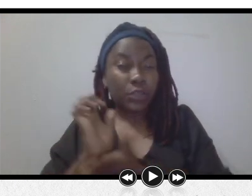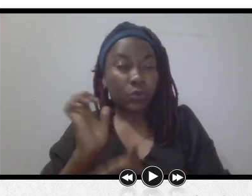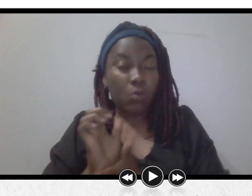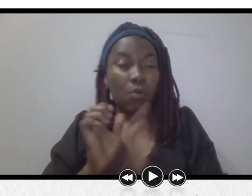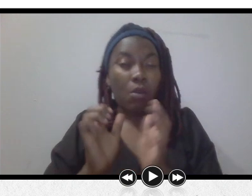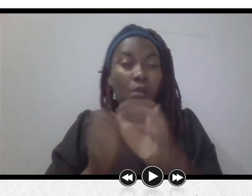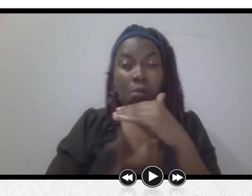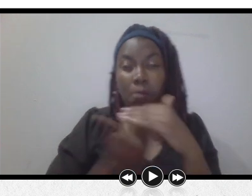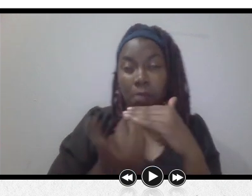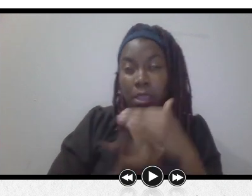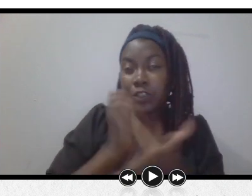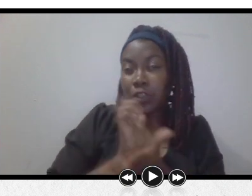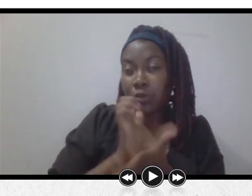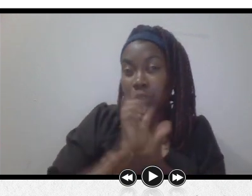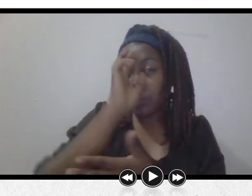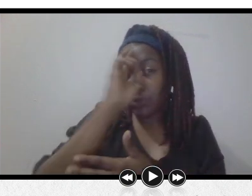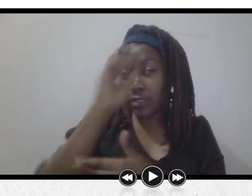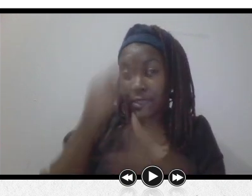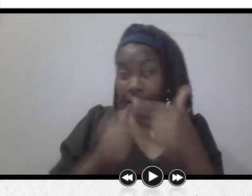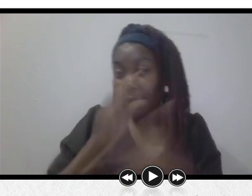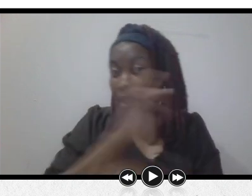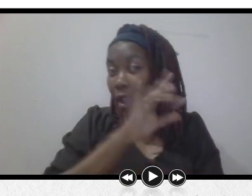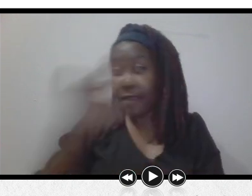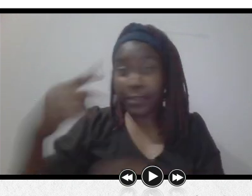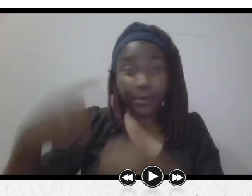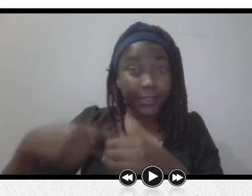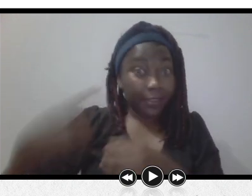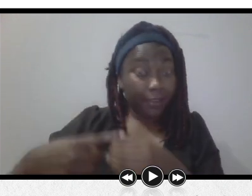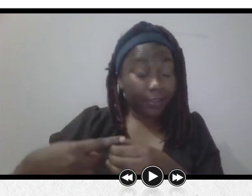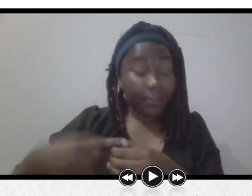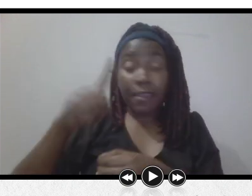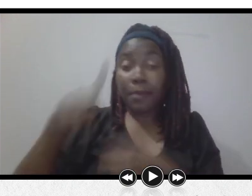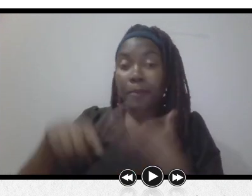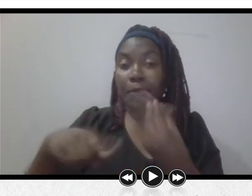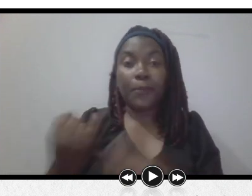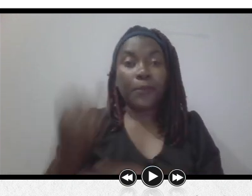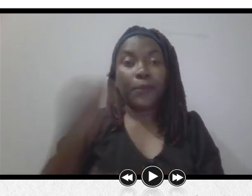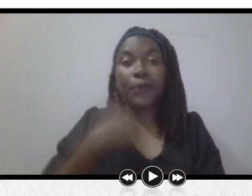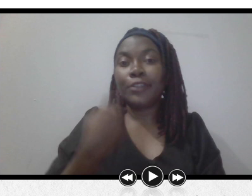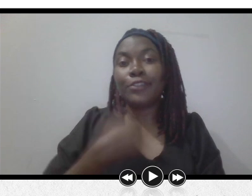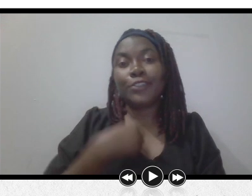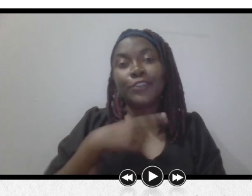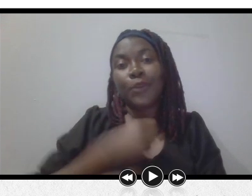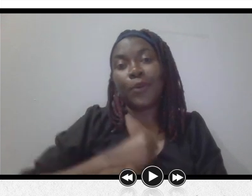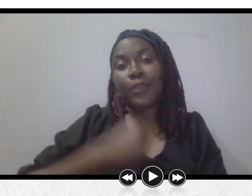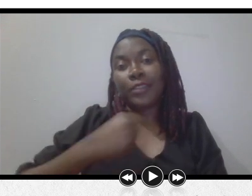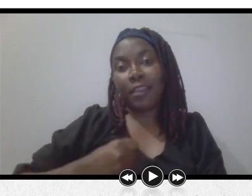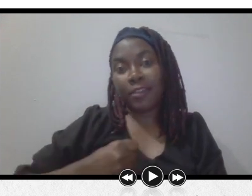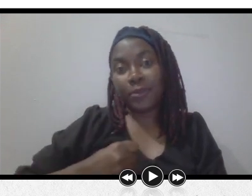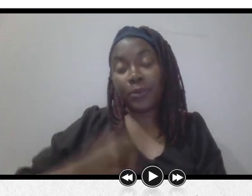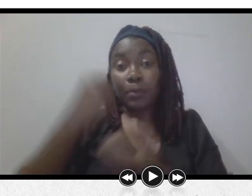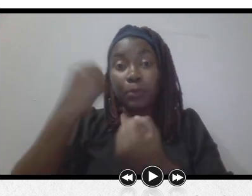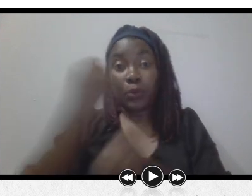estaduais responsáveis pelos serviços em cada uma das cidades, era muito importante que nós tivéssemos contratos em que o